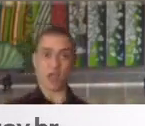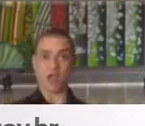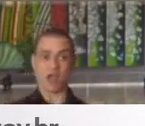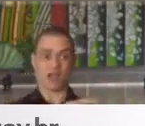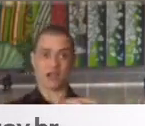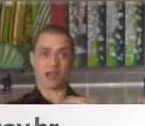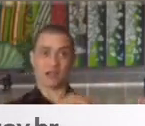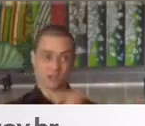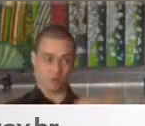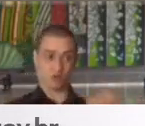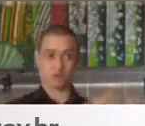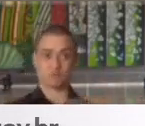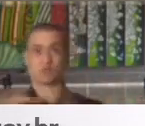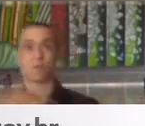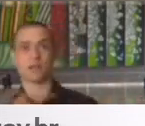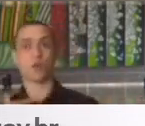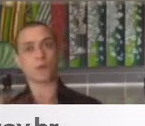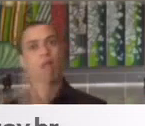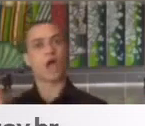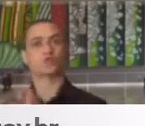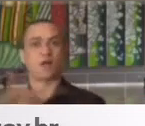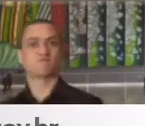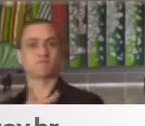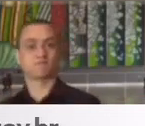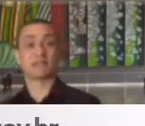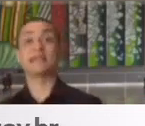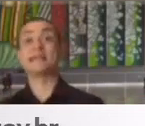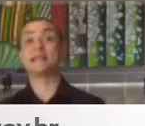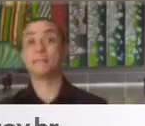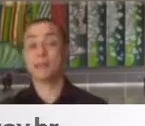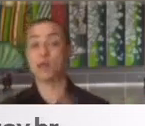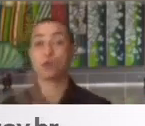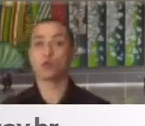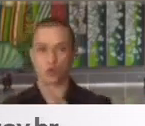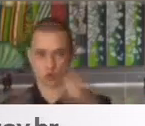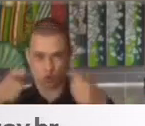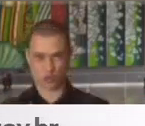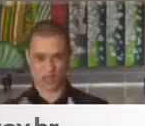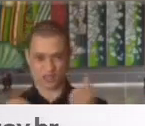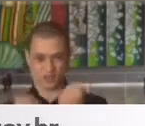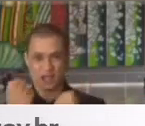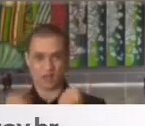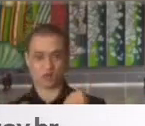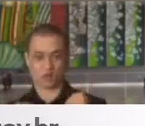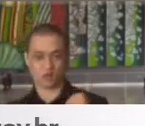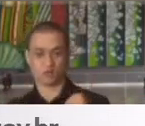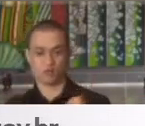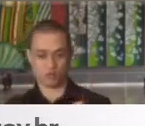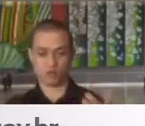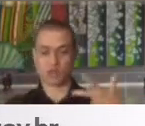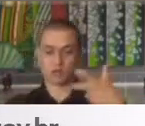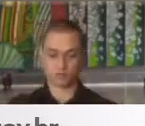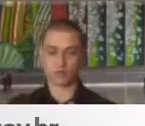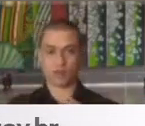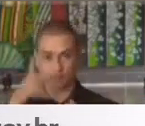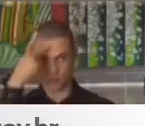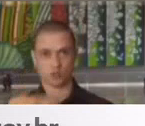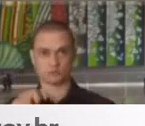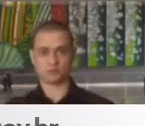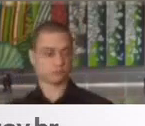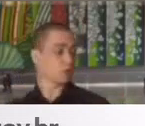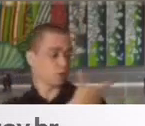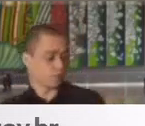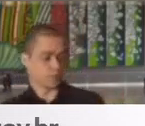nessa campanha. E também estamos utilizando do drive-thru. Tem cenas, inclusive, já disponibilizadas aqui no meu